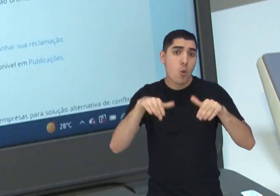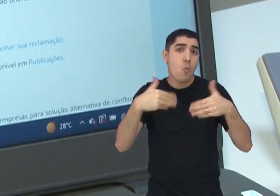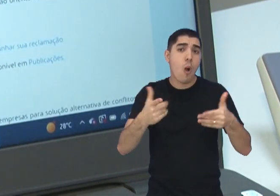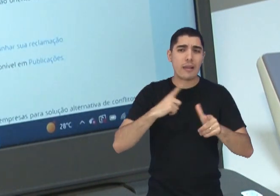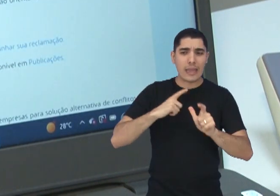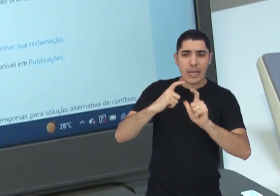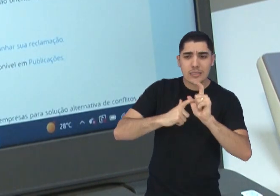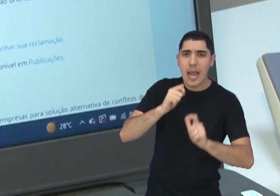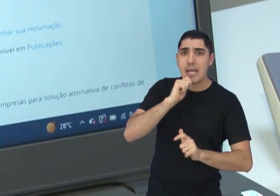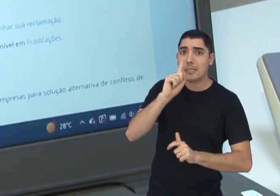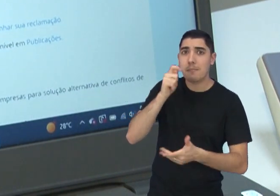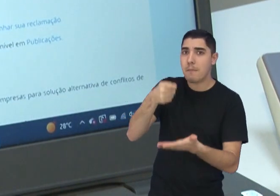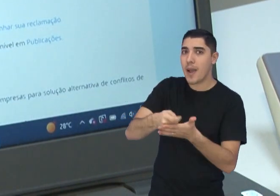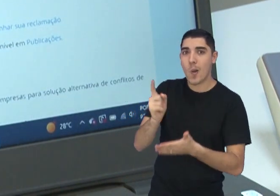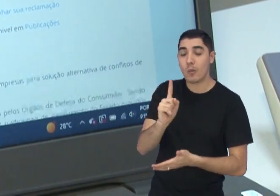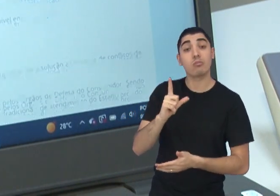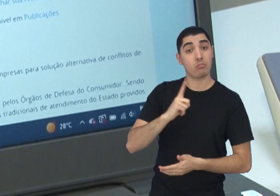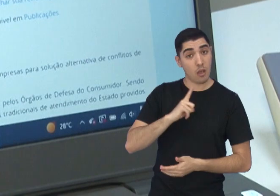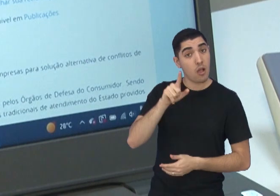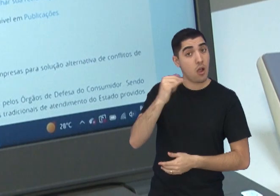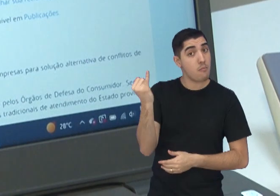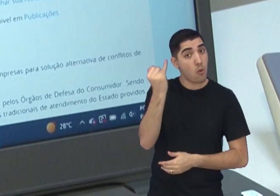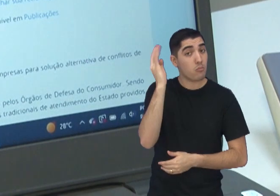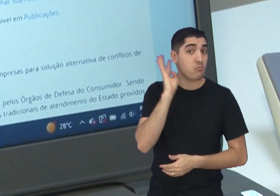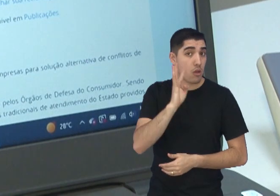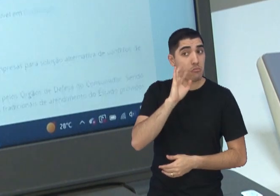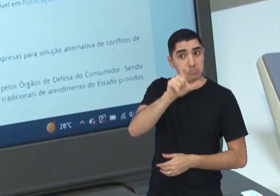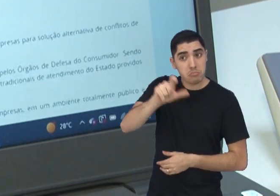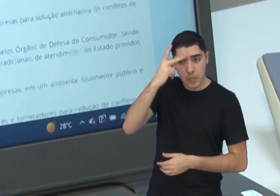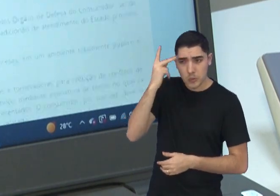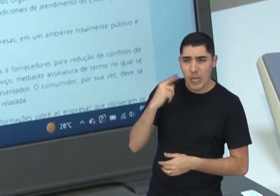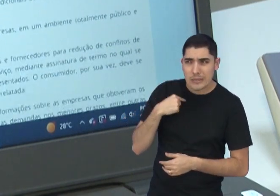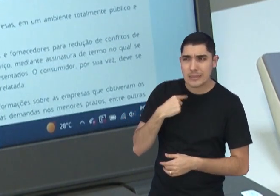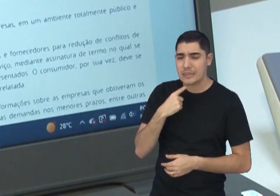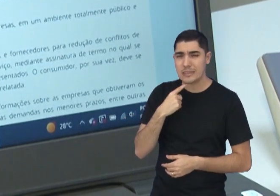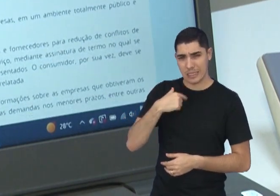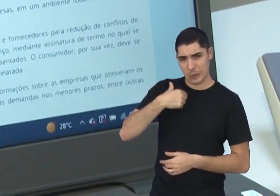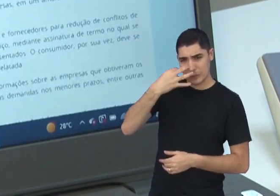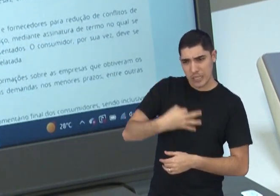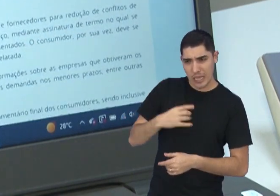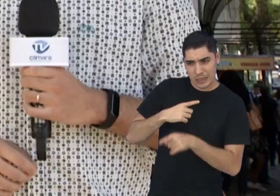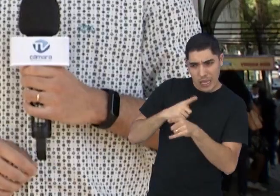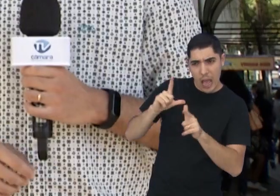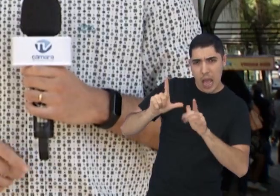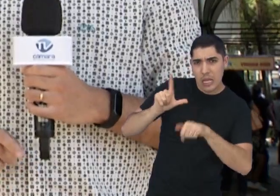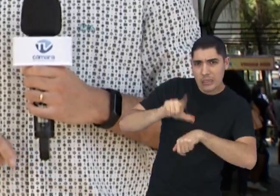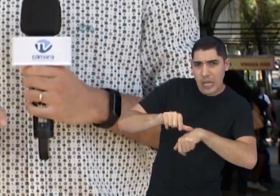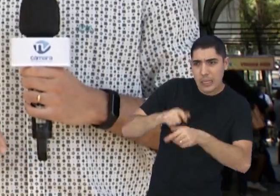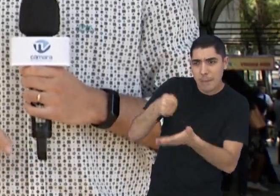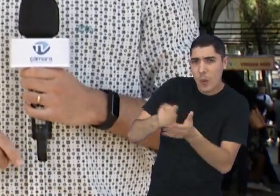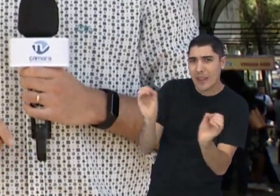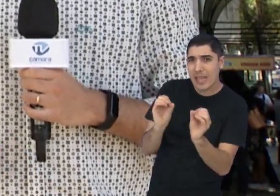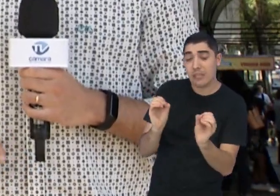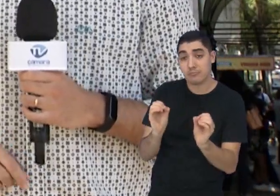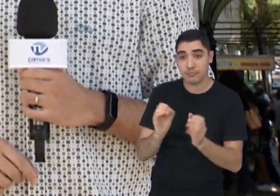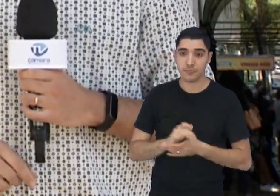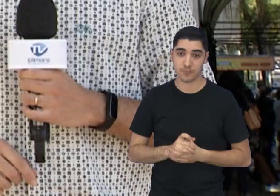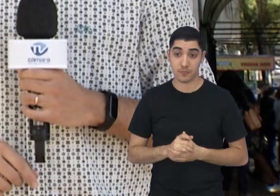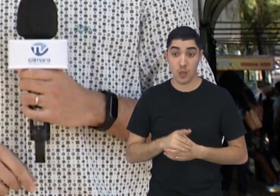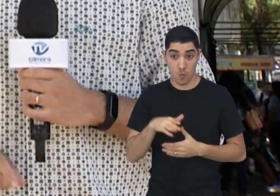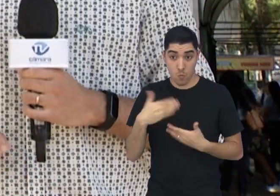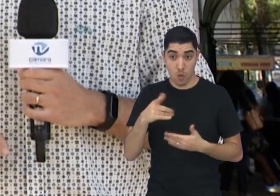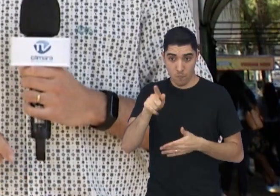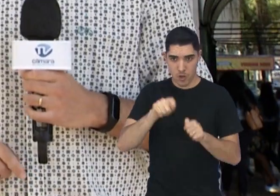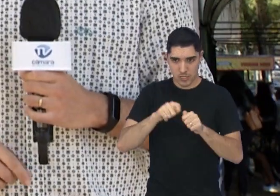aberto, uma ferramenta legal para quem não tem certeza se está com alguma conta atrasada. E na hora de quitar ou renegociar